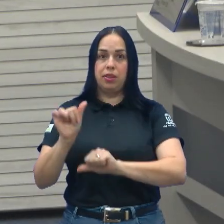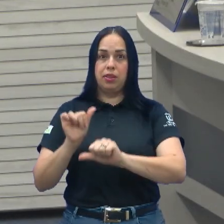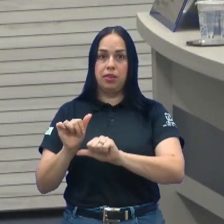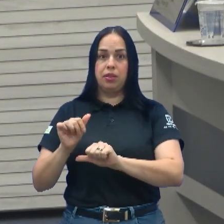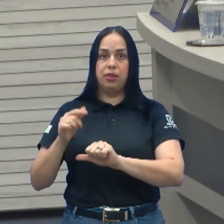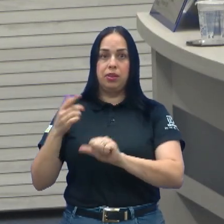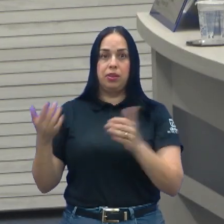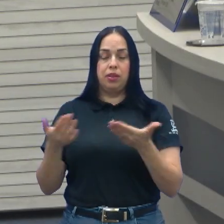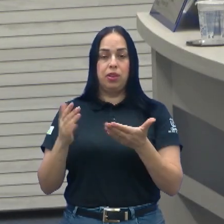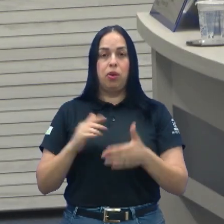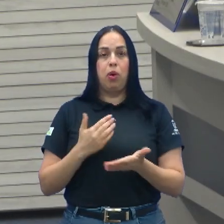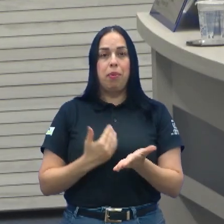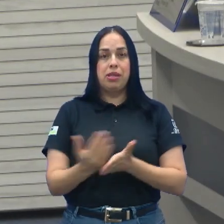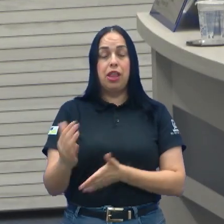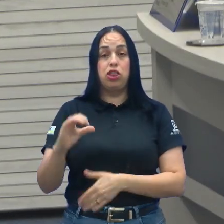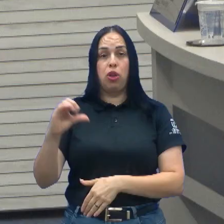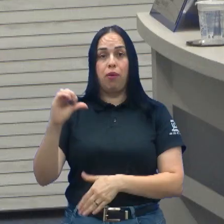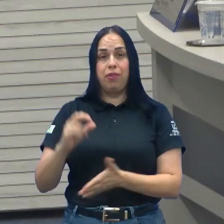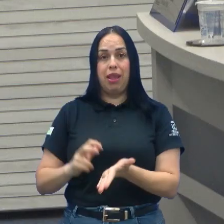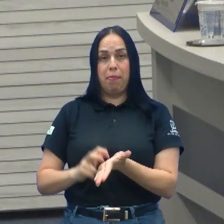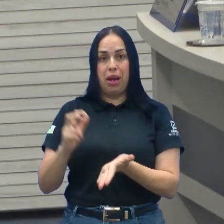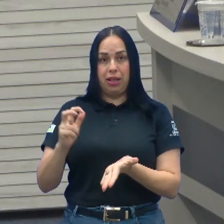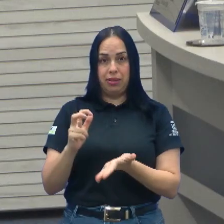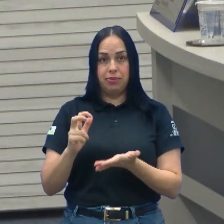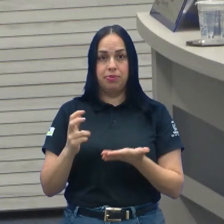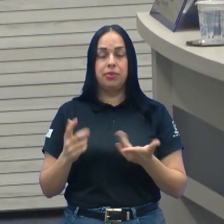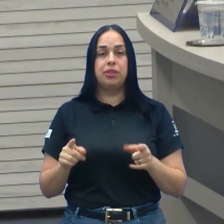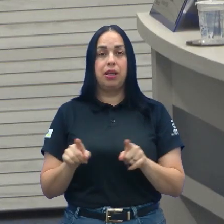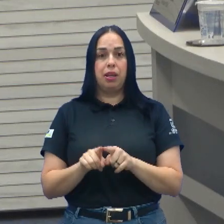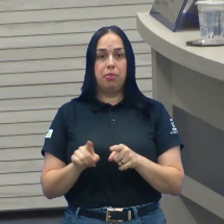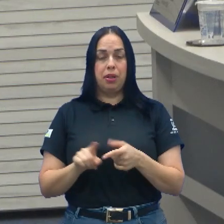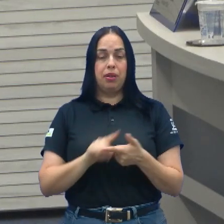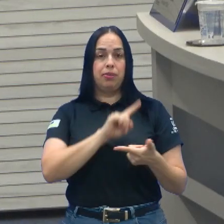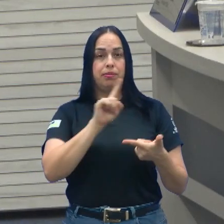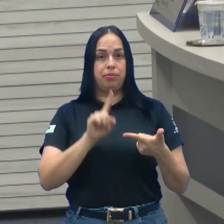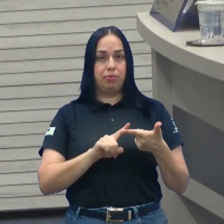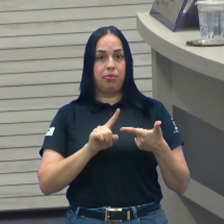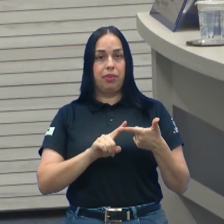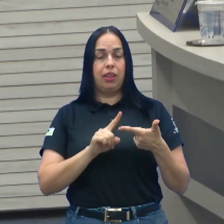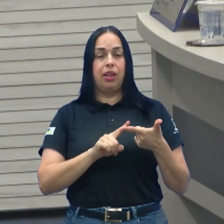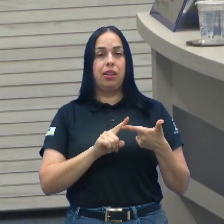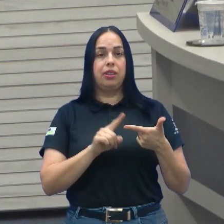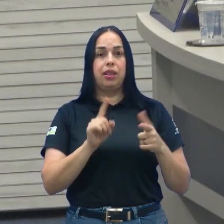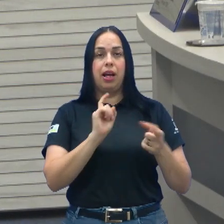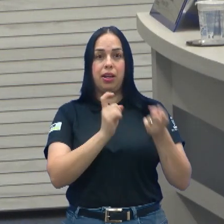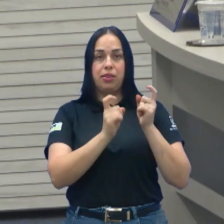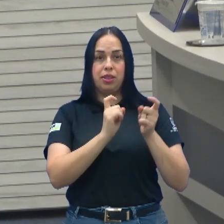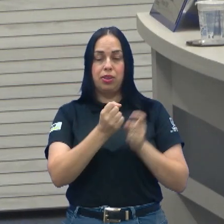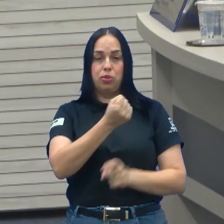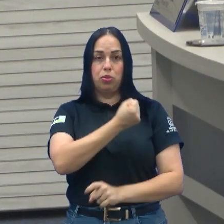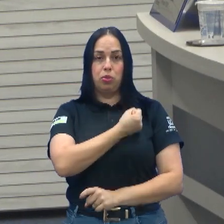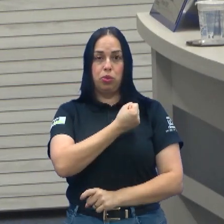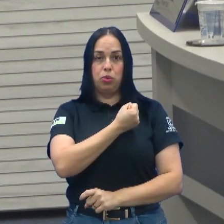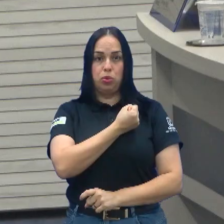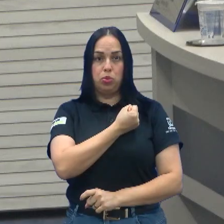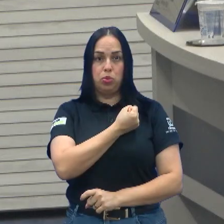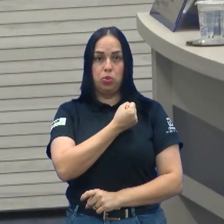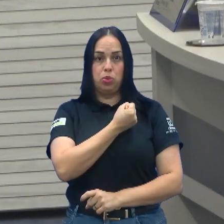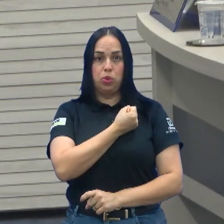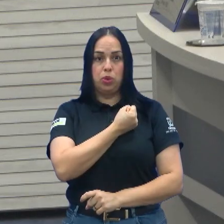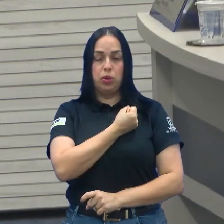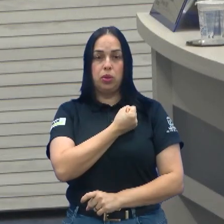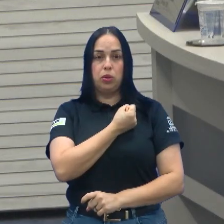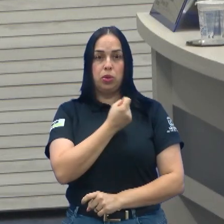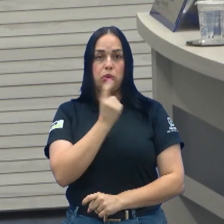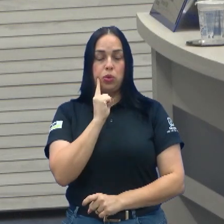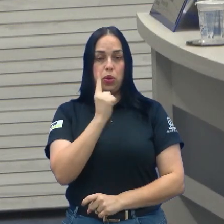para as 9 horas da manhã, bem como a antecipação da sessão ordinária da ordem do dia, que seria realizada no